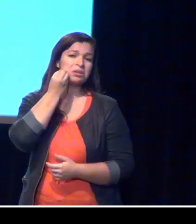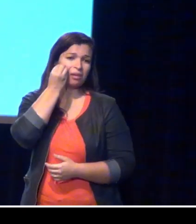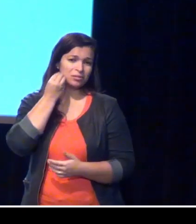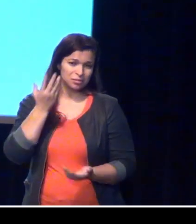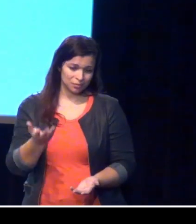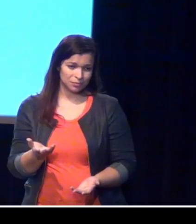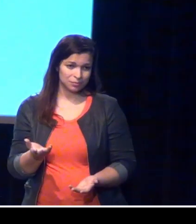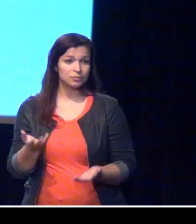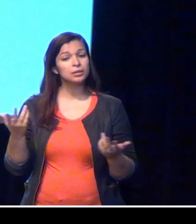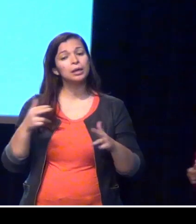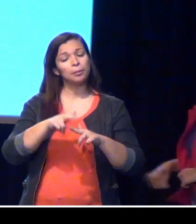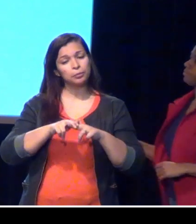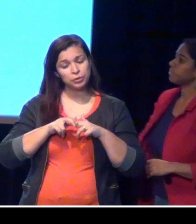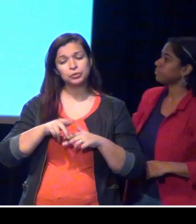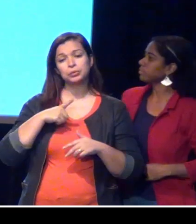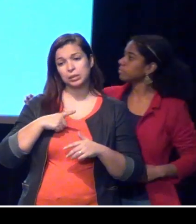menos baseado